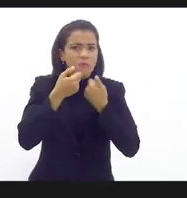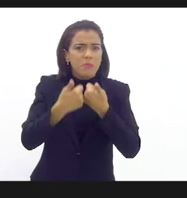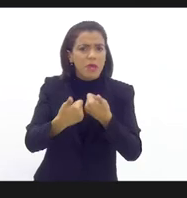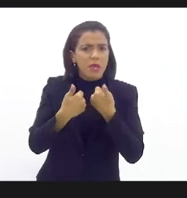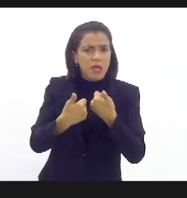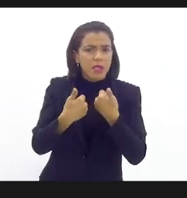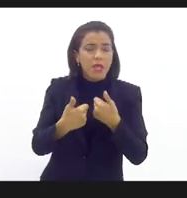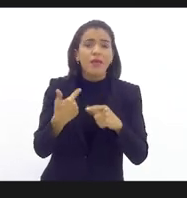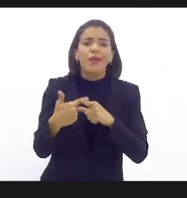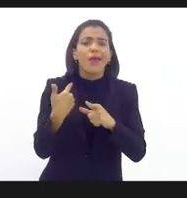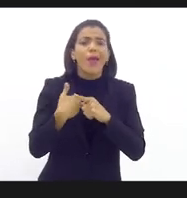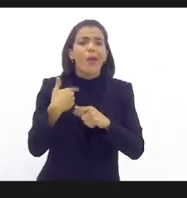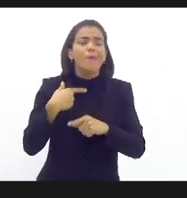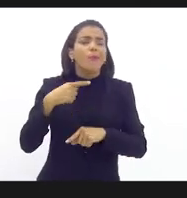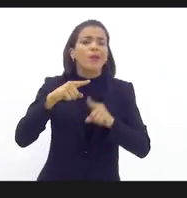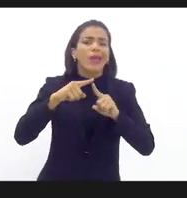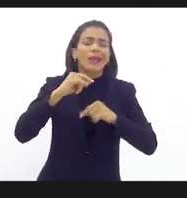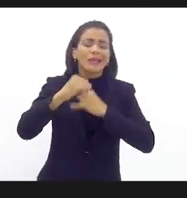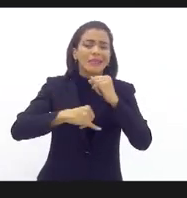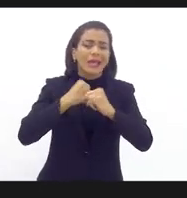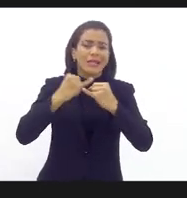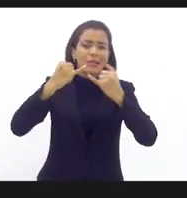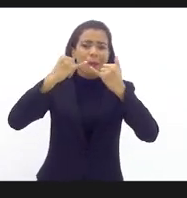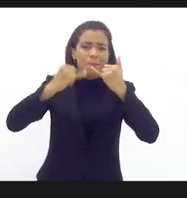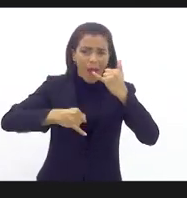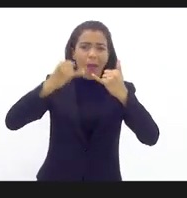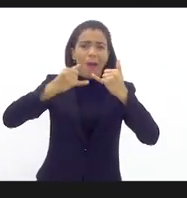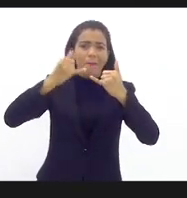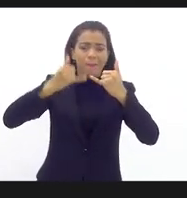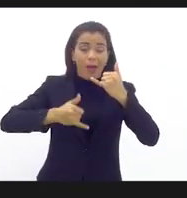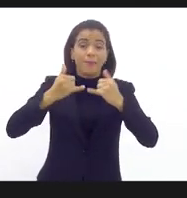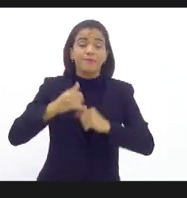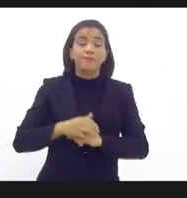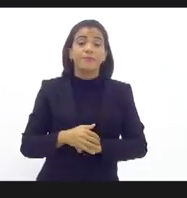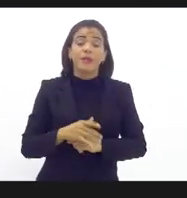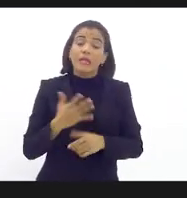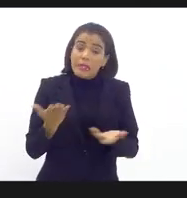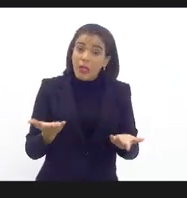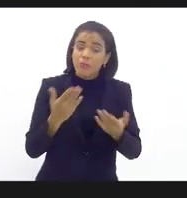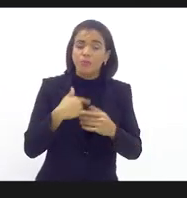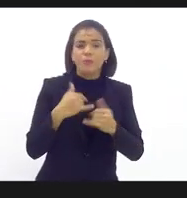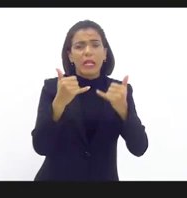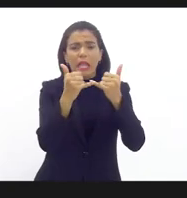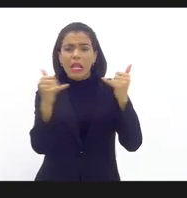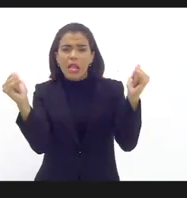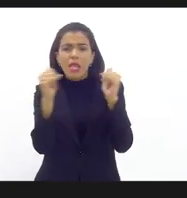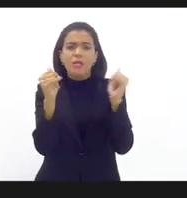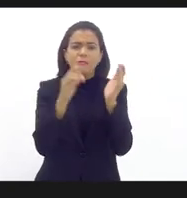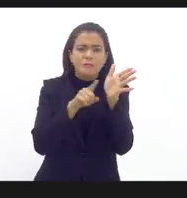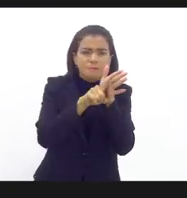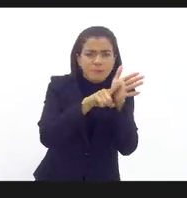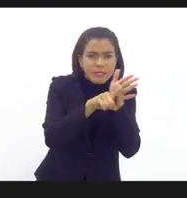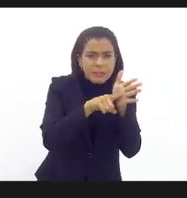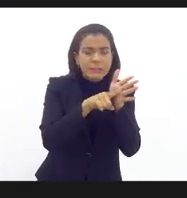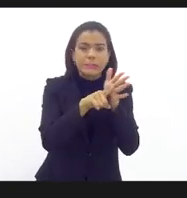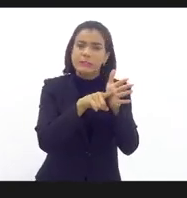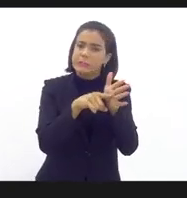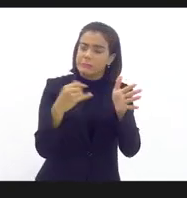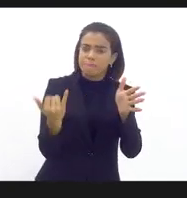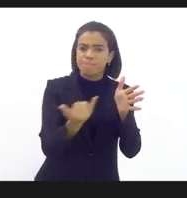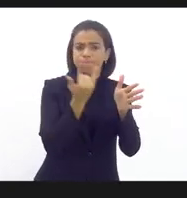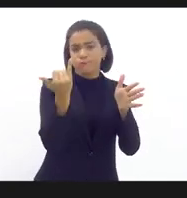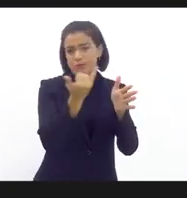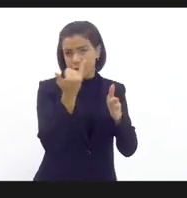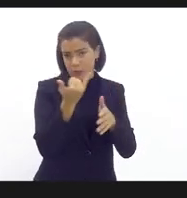Porque o meu sinal está oscilando aqui. Então, partimos de linhas que são caras e que são importantes para que